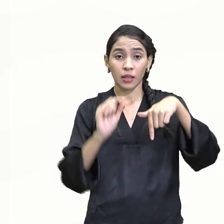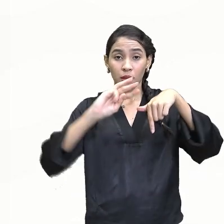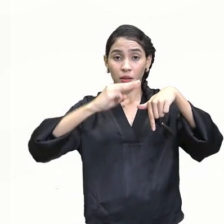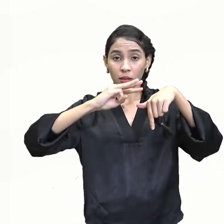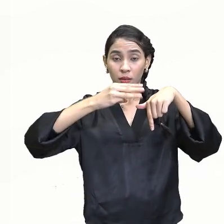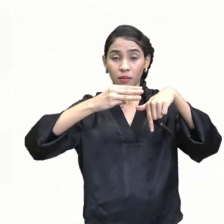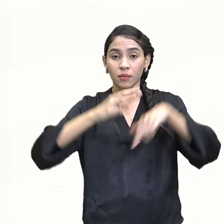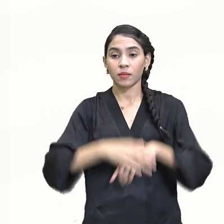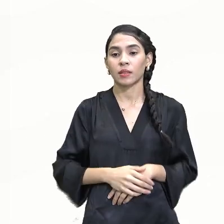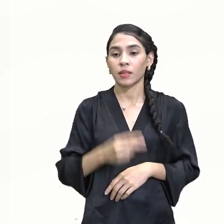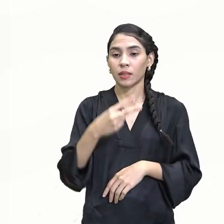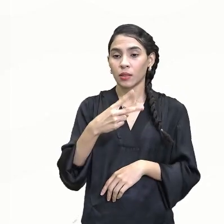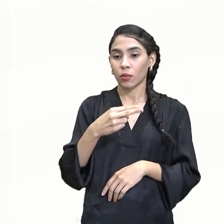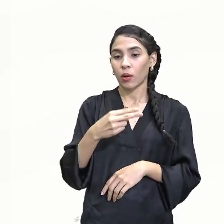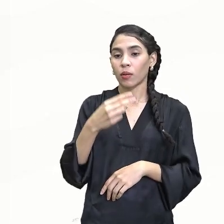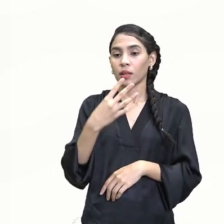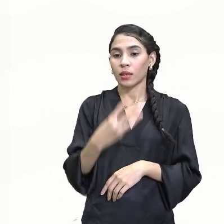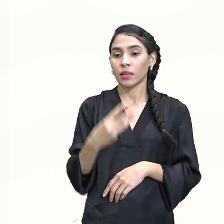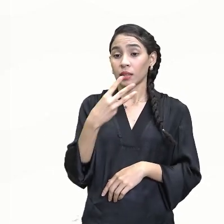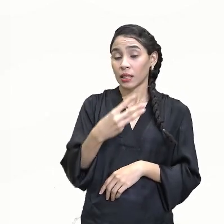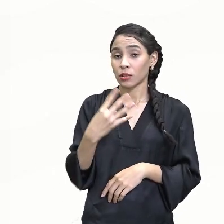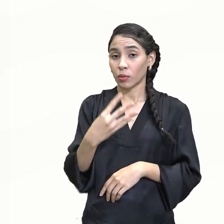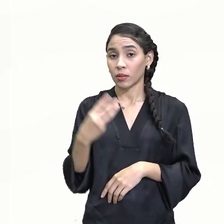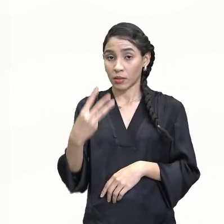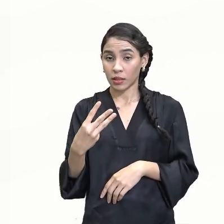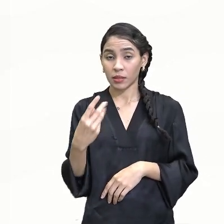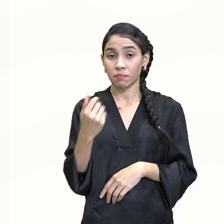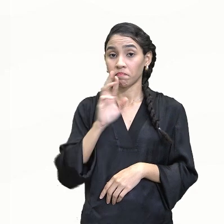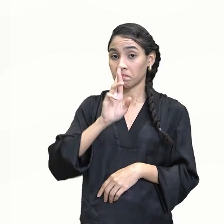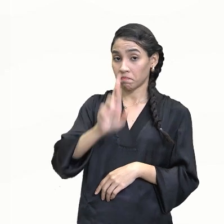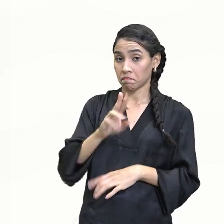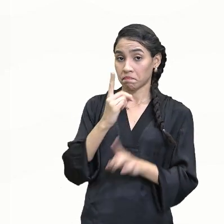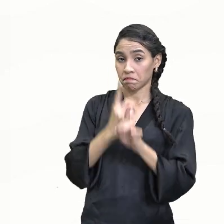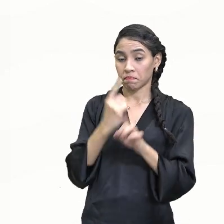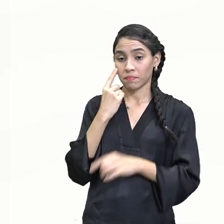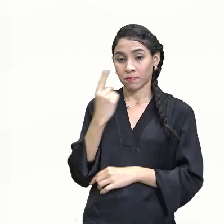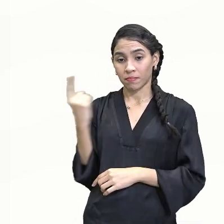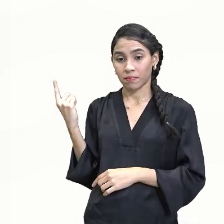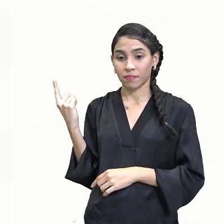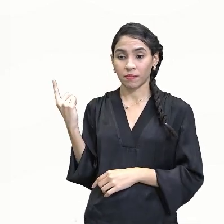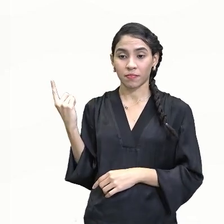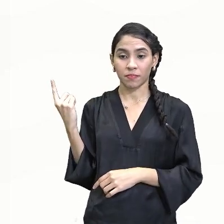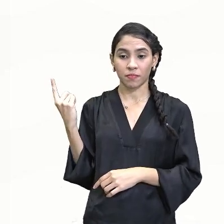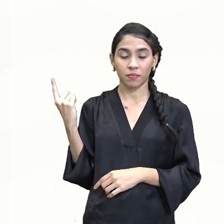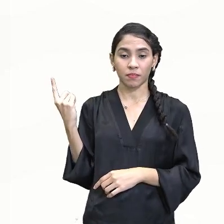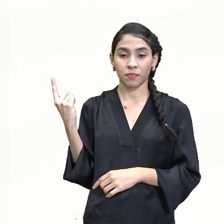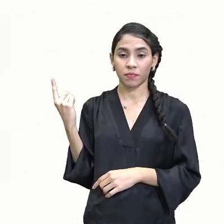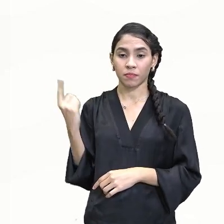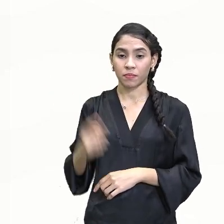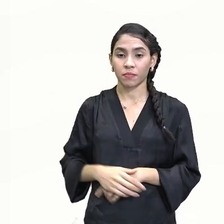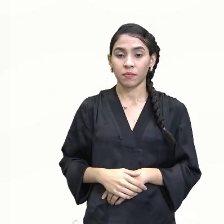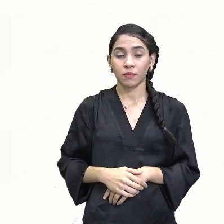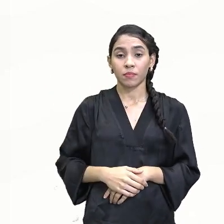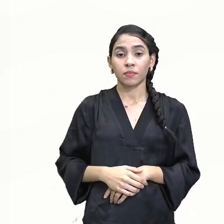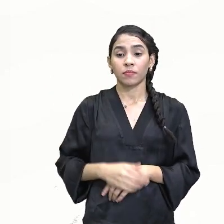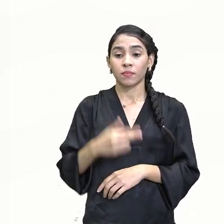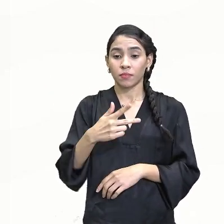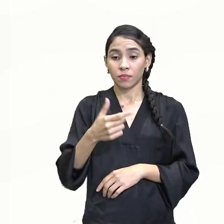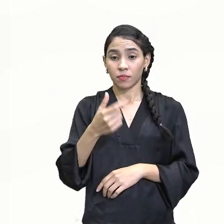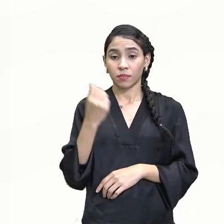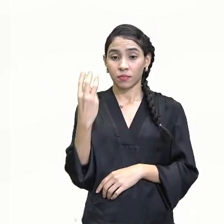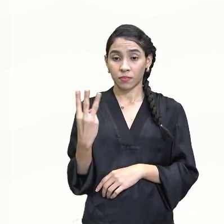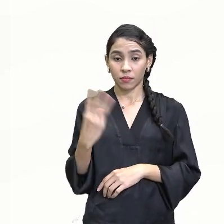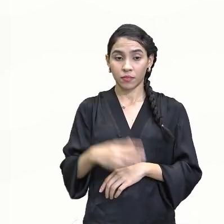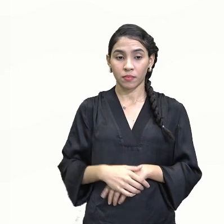igual a 343. Temos então a nossa resposta. Vou colocar aqui a resposta. Resultado é